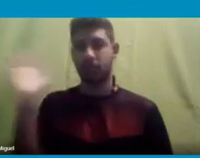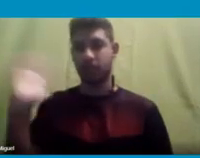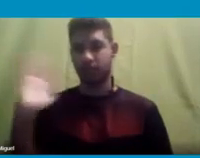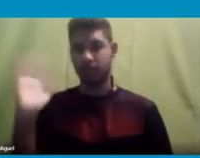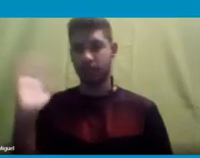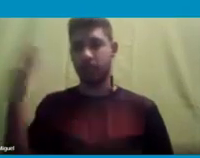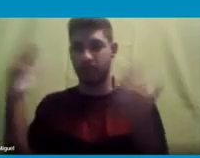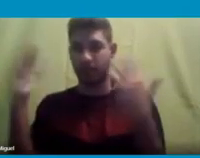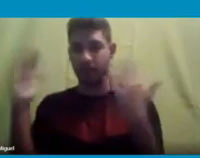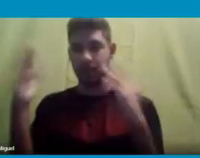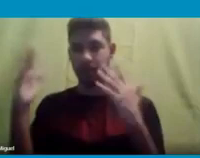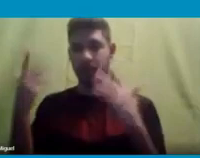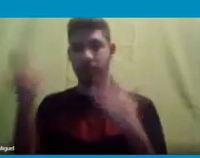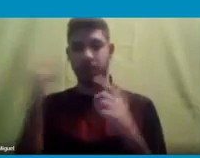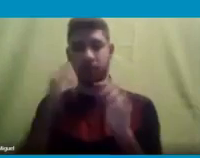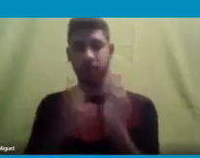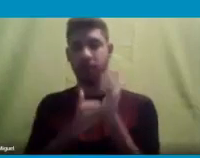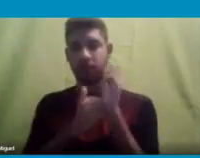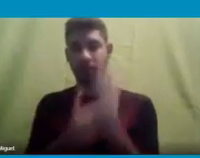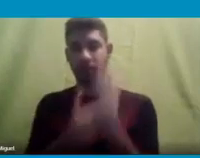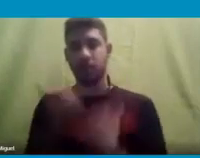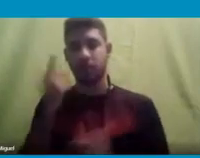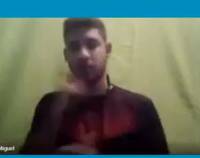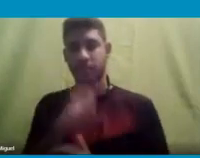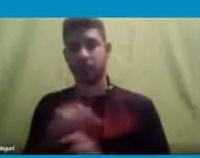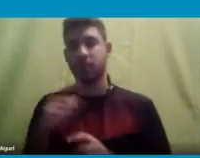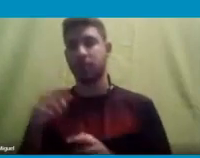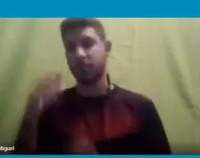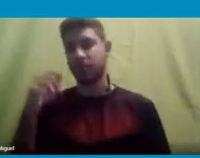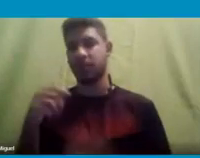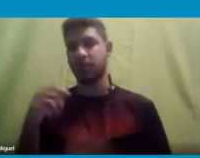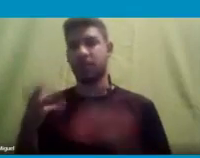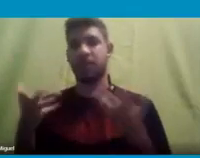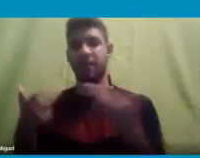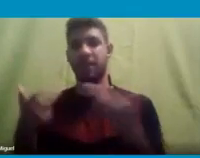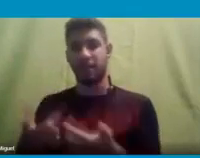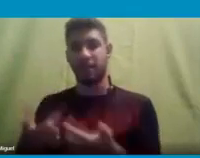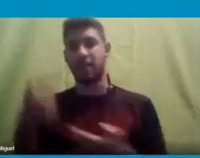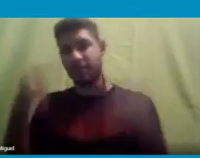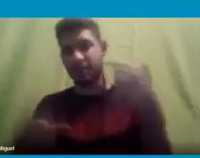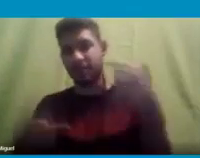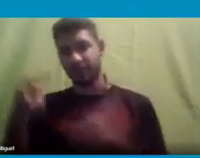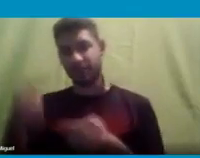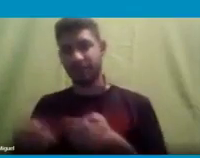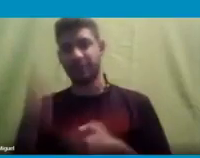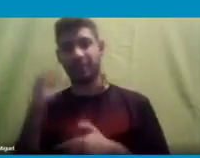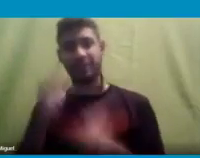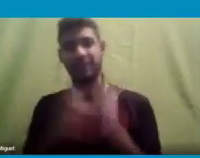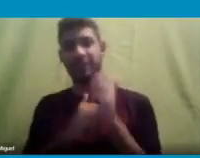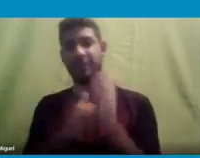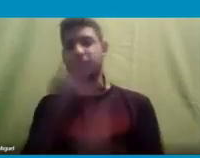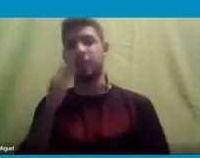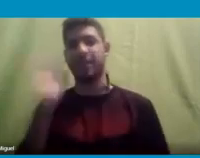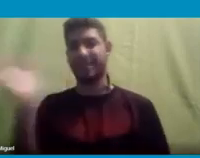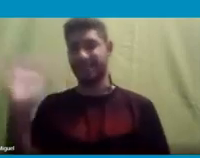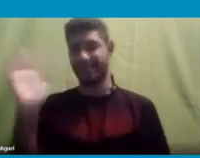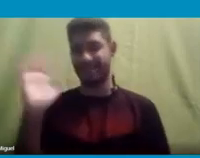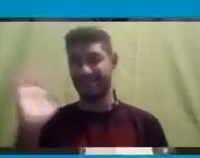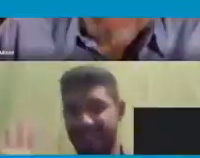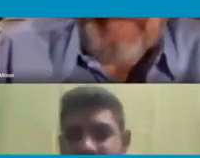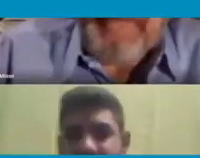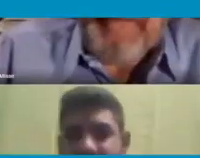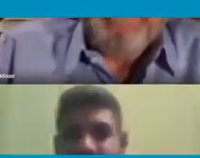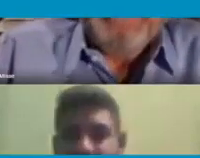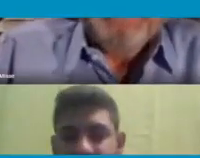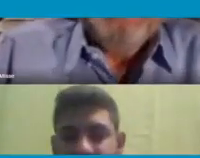Parabéns, pessoal. Sigam aí, usufruam dos nossos maravilhosos no debate, todo mundo que está acompanhando. Beijo. Beijo, tchau,